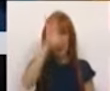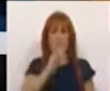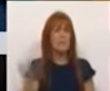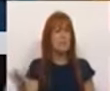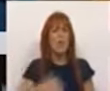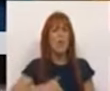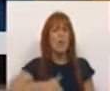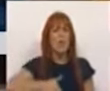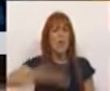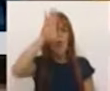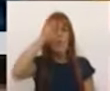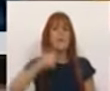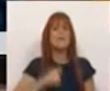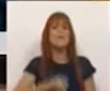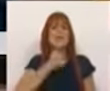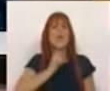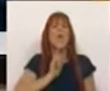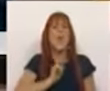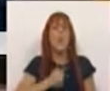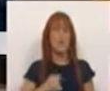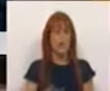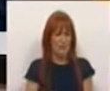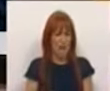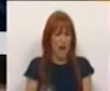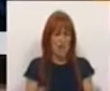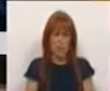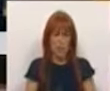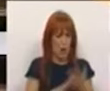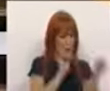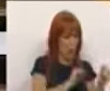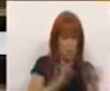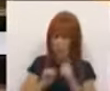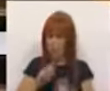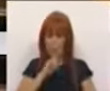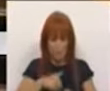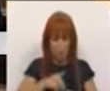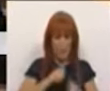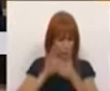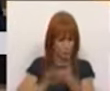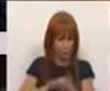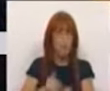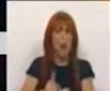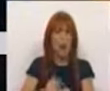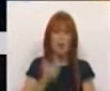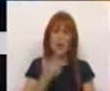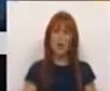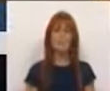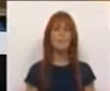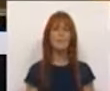Primeiro-Ministro, quando é que o Governo vai tomar a decisão que falta para que os acordos possam ser publicados? Muito